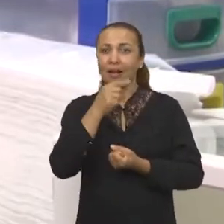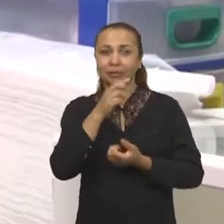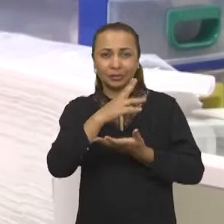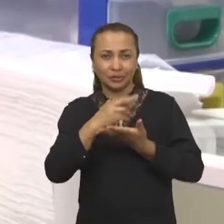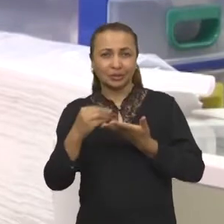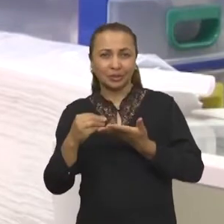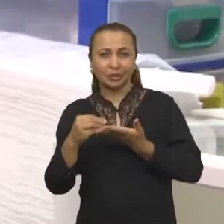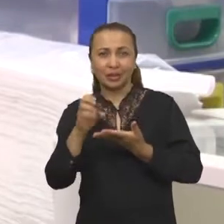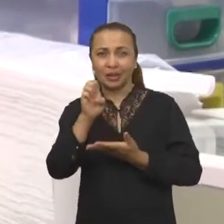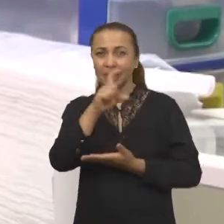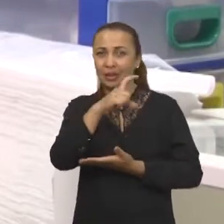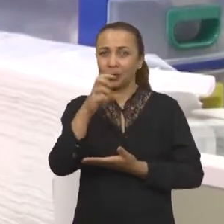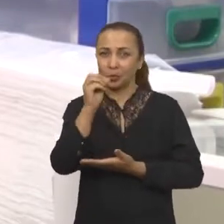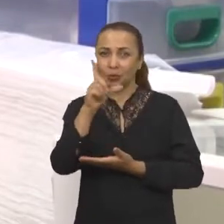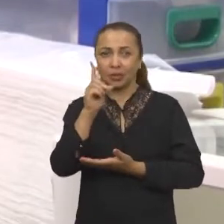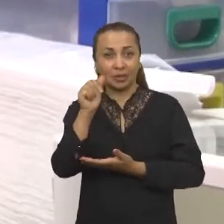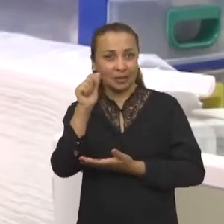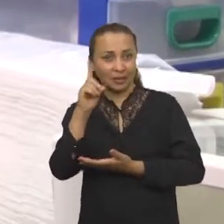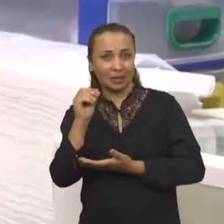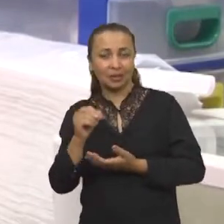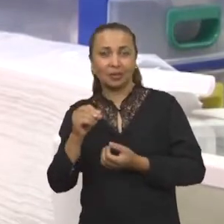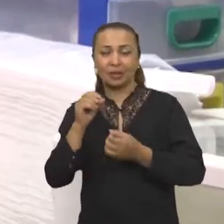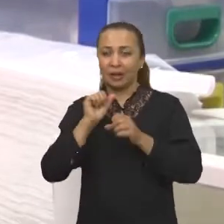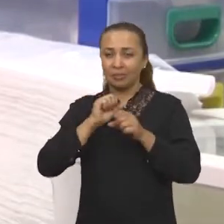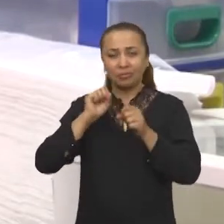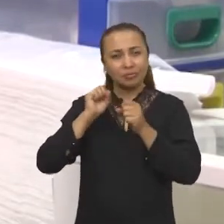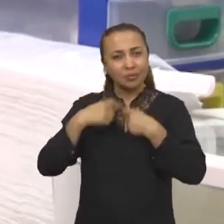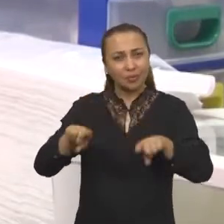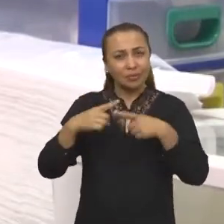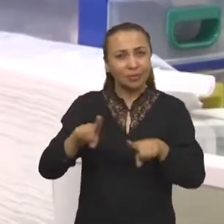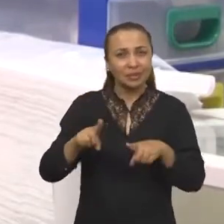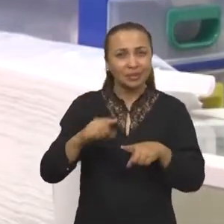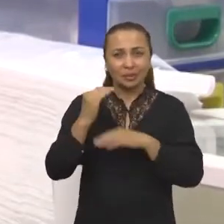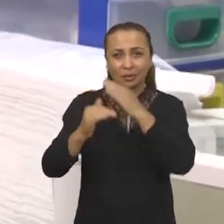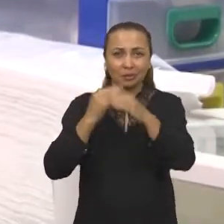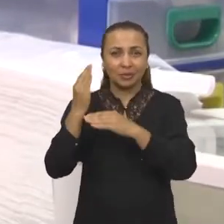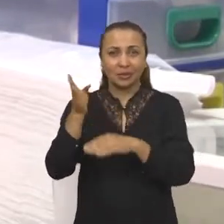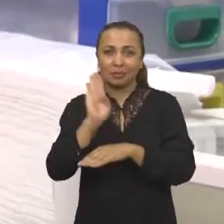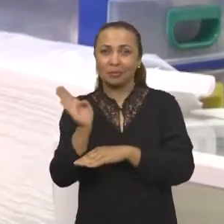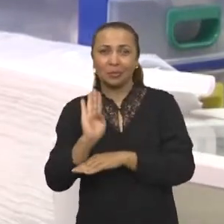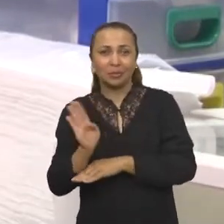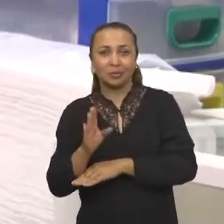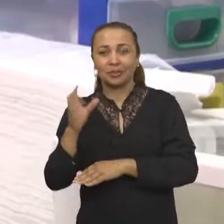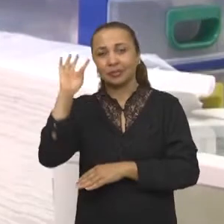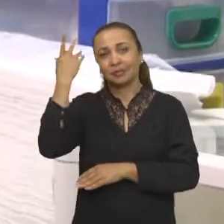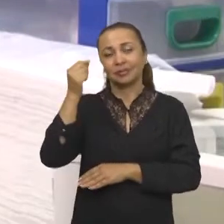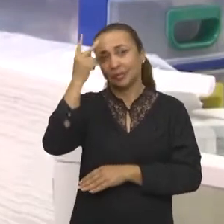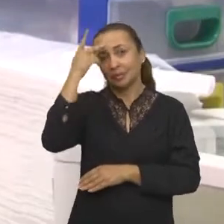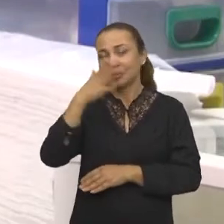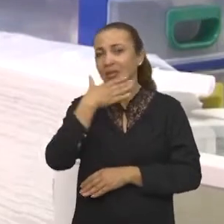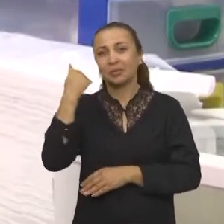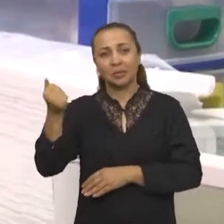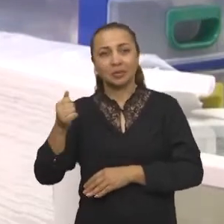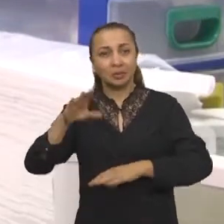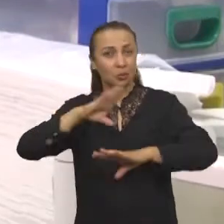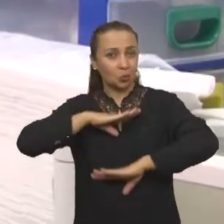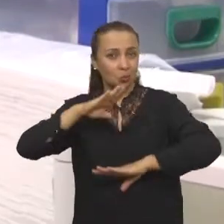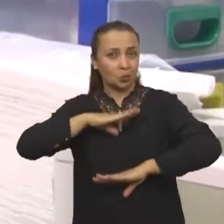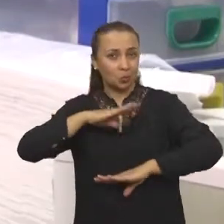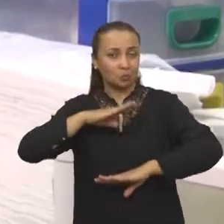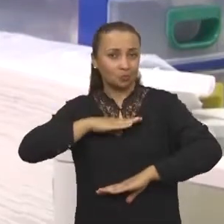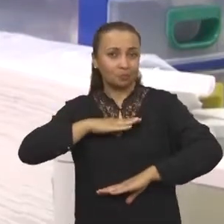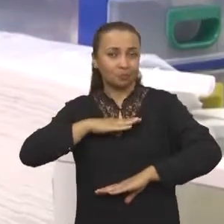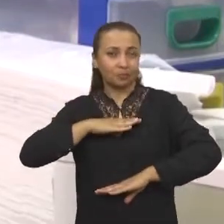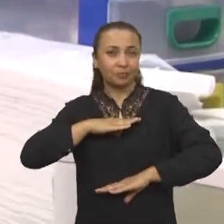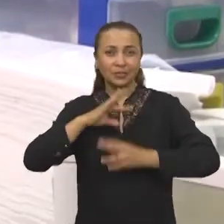chamado exudado, que é provocado justamente pelos processos biológicos que acontecem para a regeneração do corpo